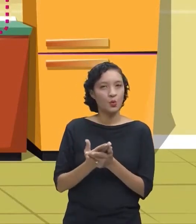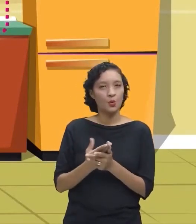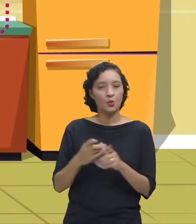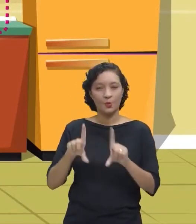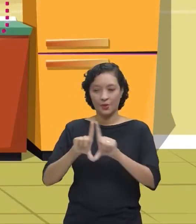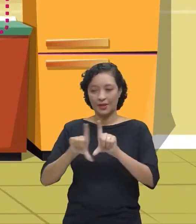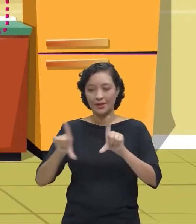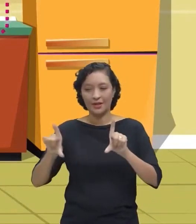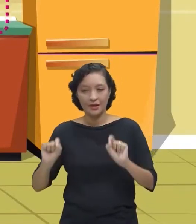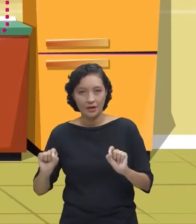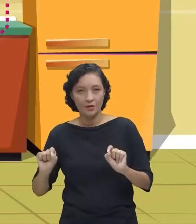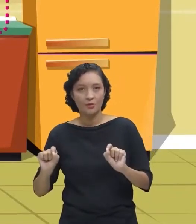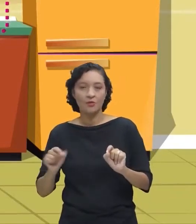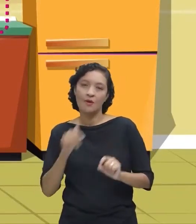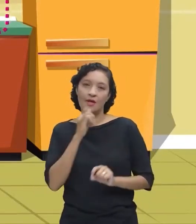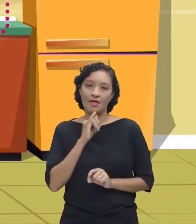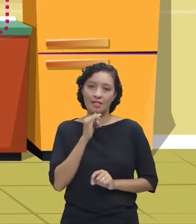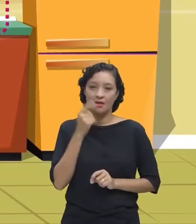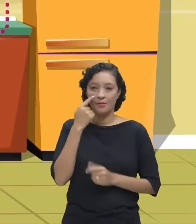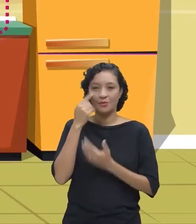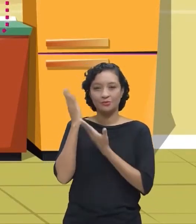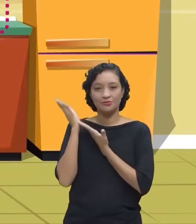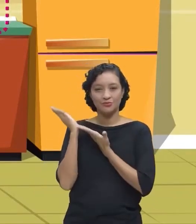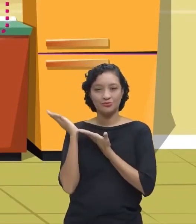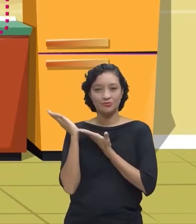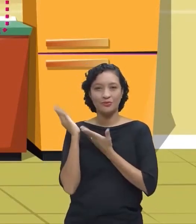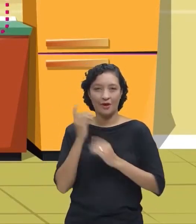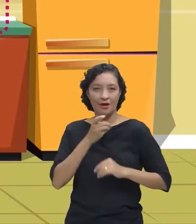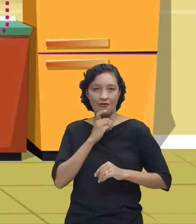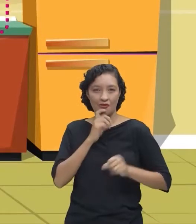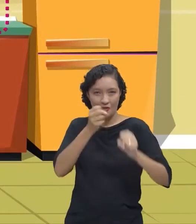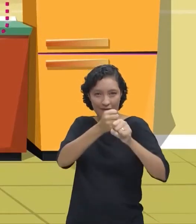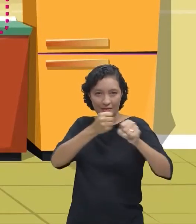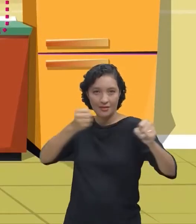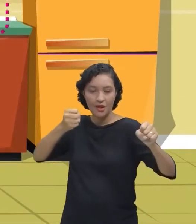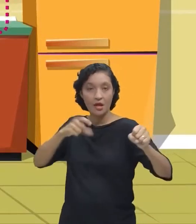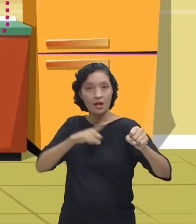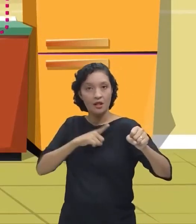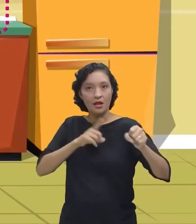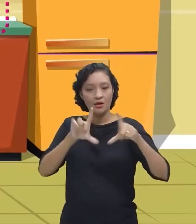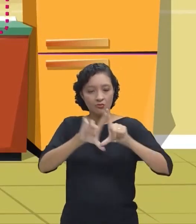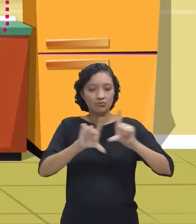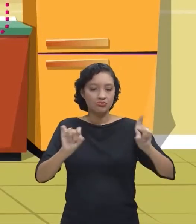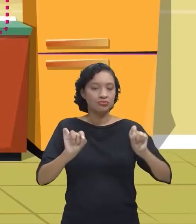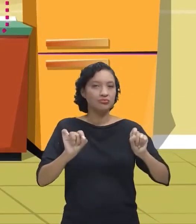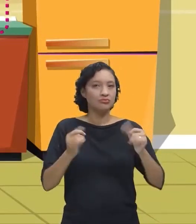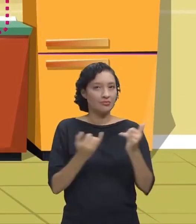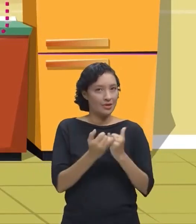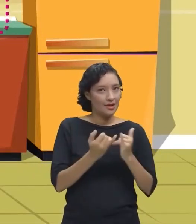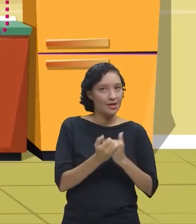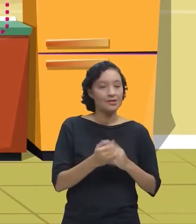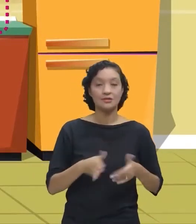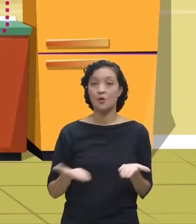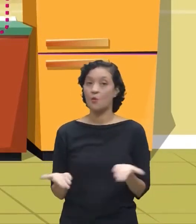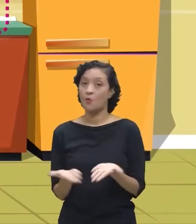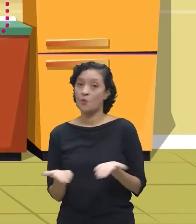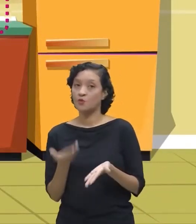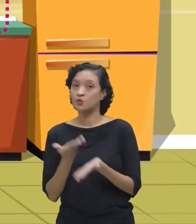geladeira, ela tem forma de retângulo, né? Mas como hoje nós estamos estudando o quê? Cilindro